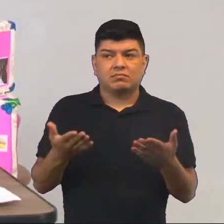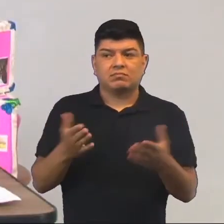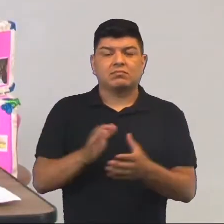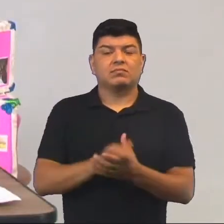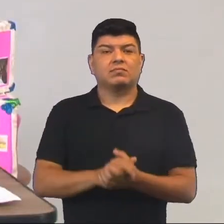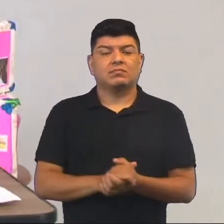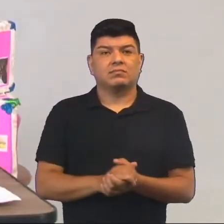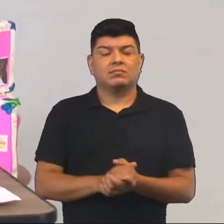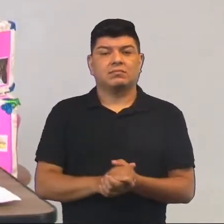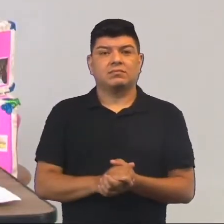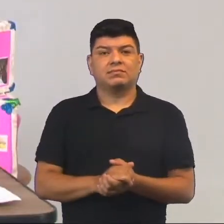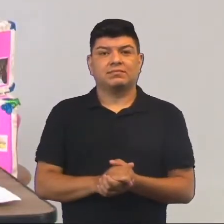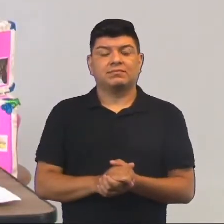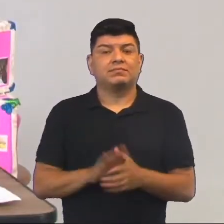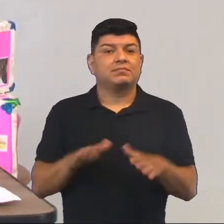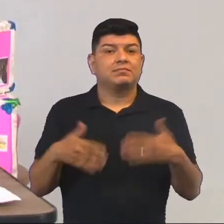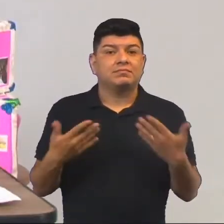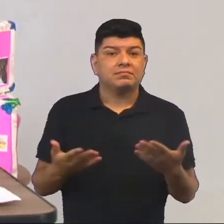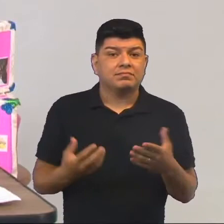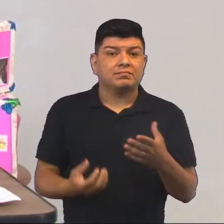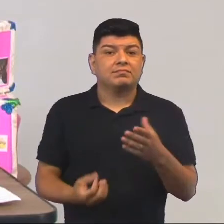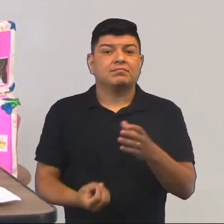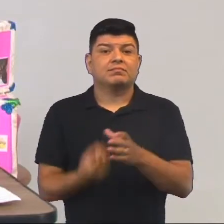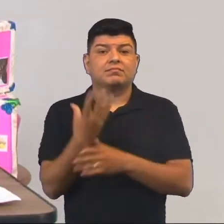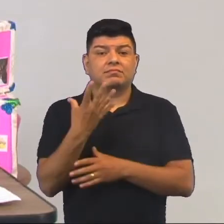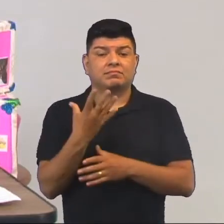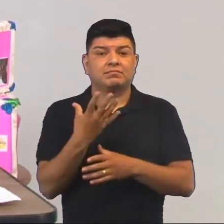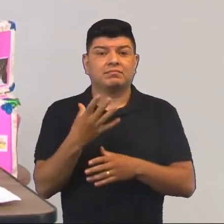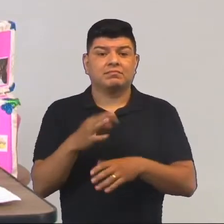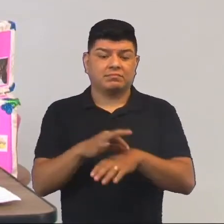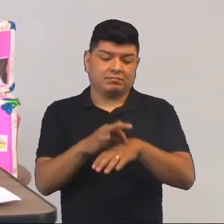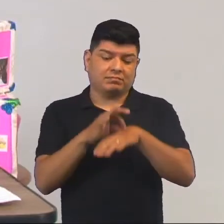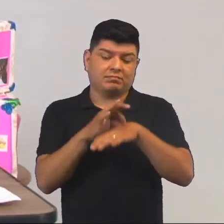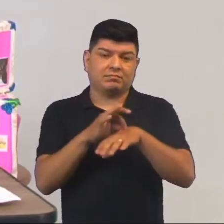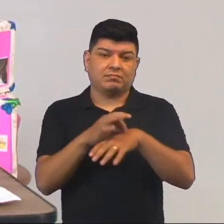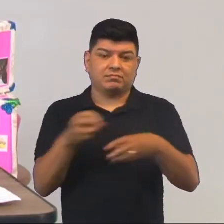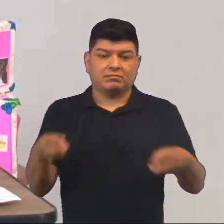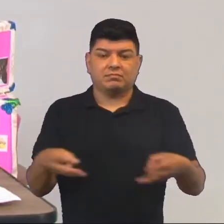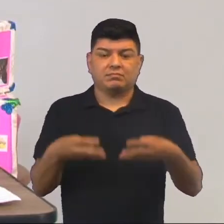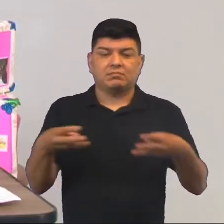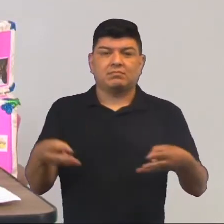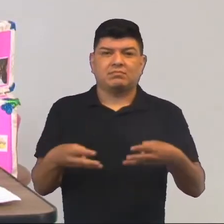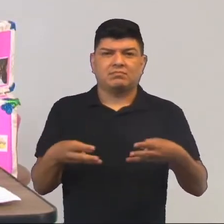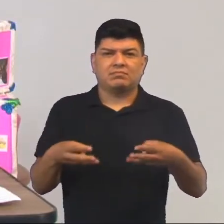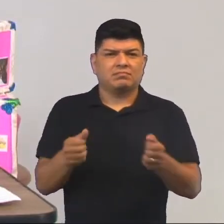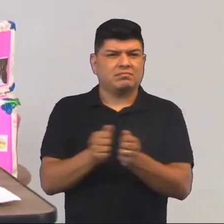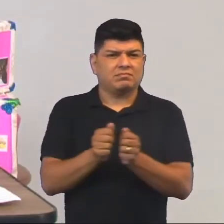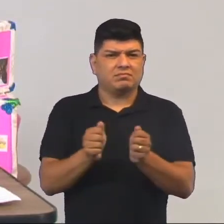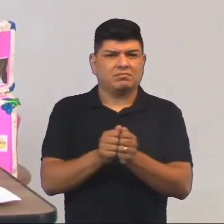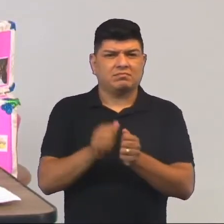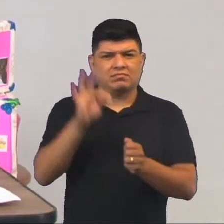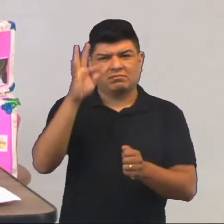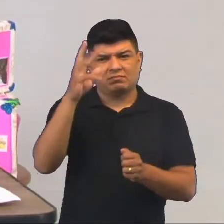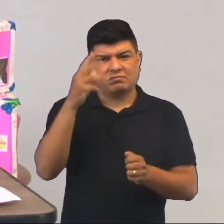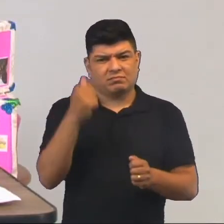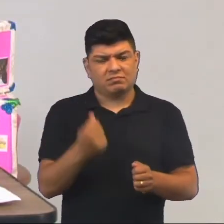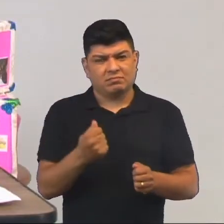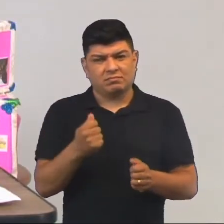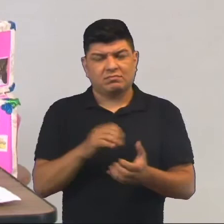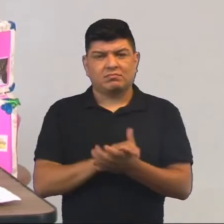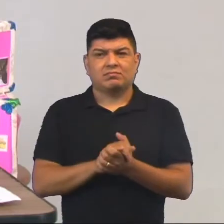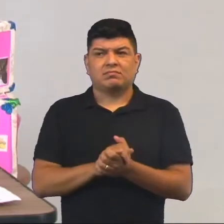essa cultura? De qual origem vem a carne cozida com legumes? Será que vem dos